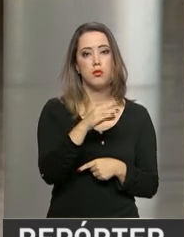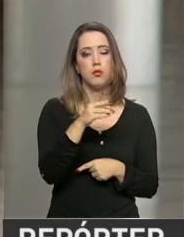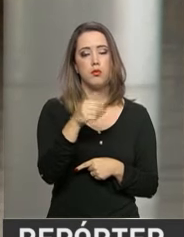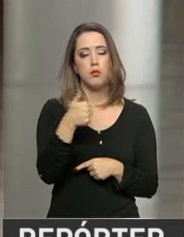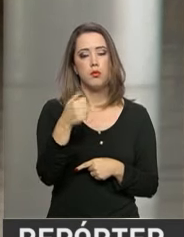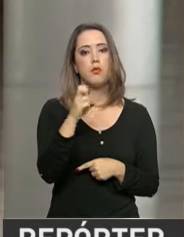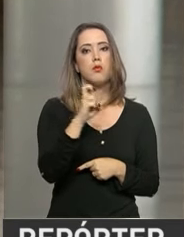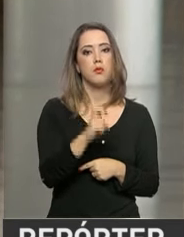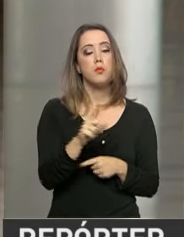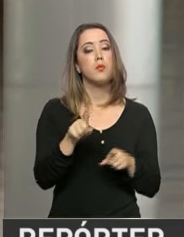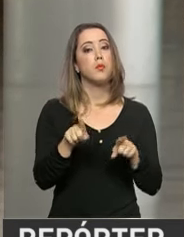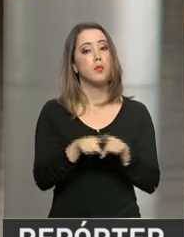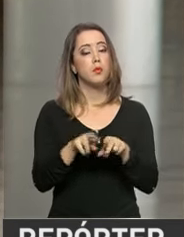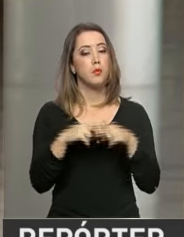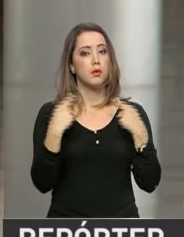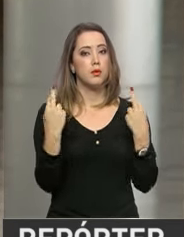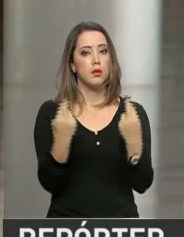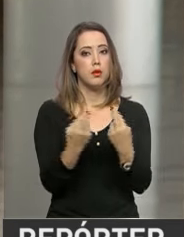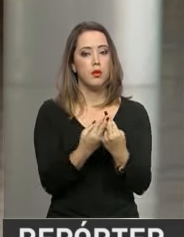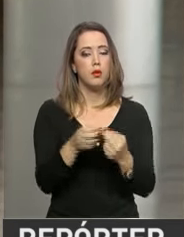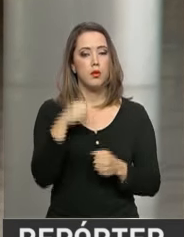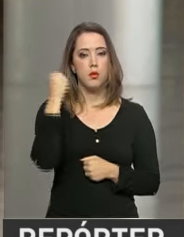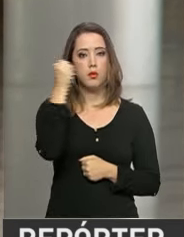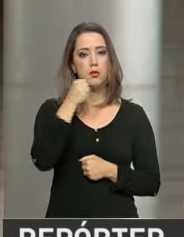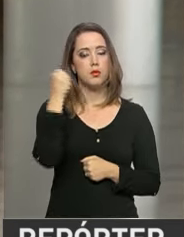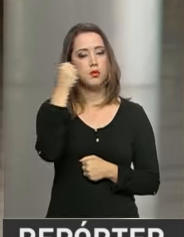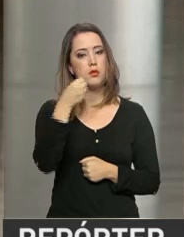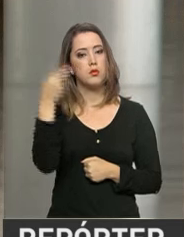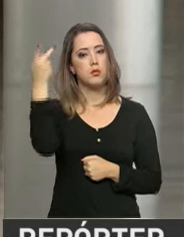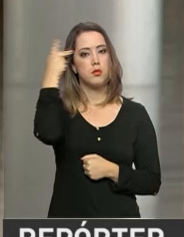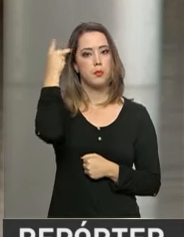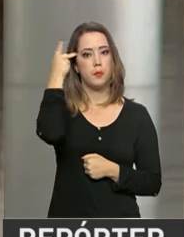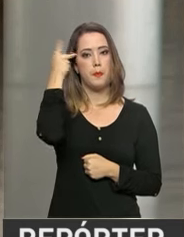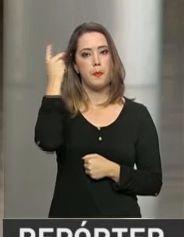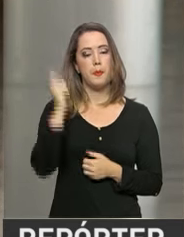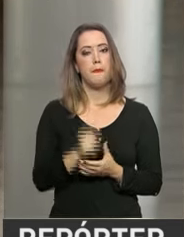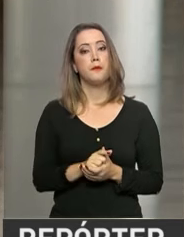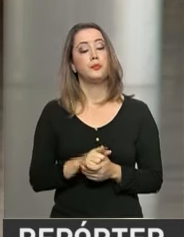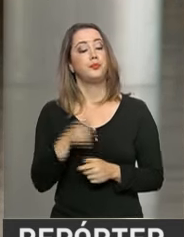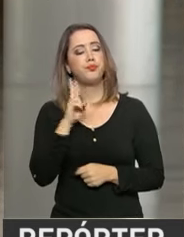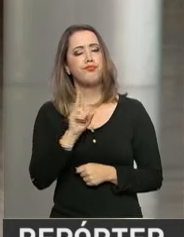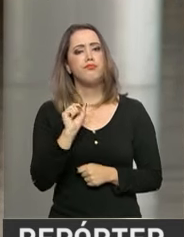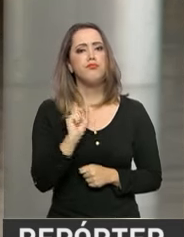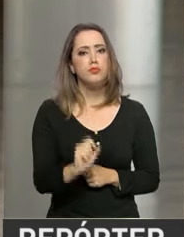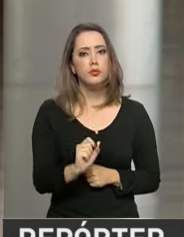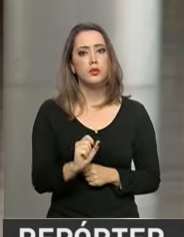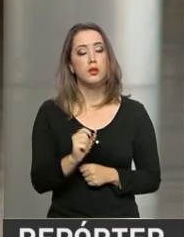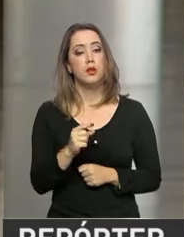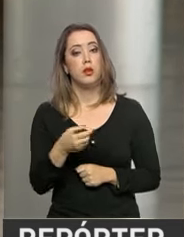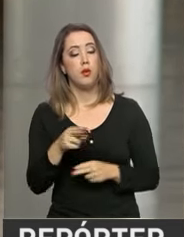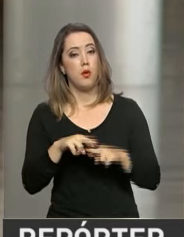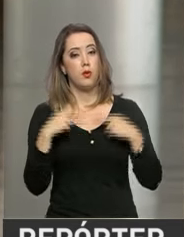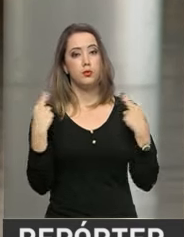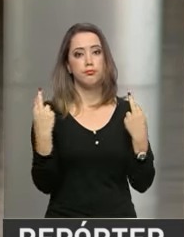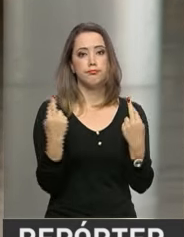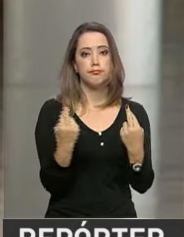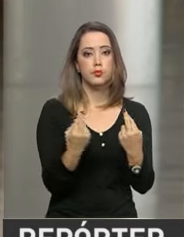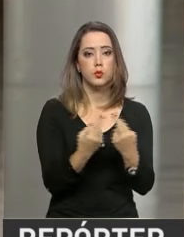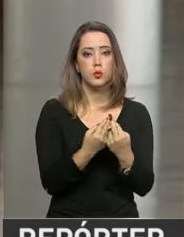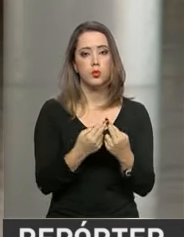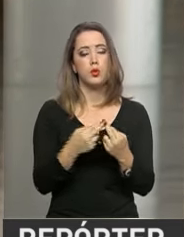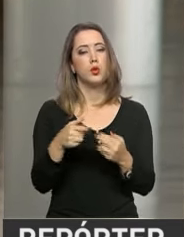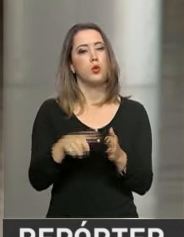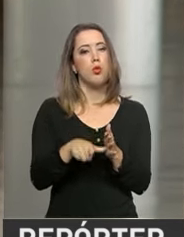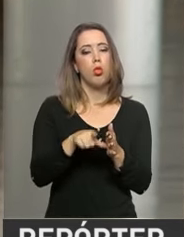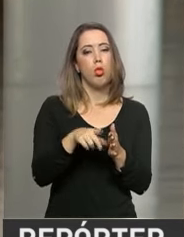15, Michel Temer recebe José Aníbal, senador do PSDB de São Paulo. E olha, Jaime, numa reunião extraordinária realizada no dia